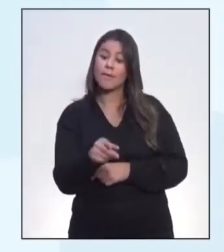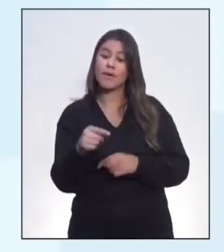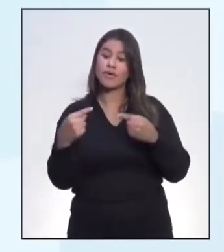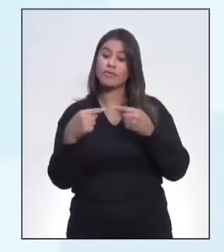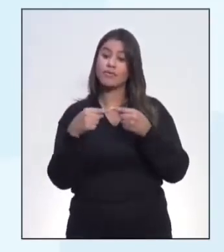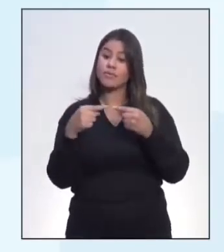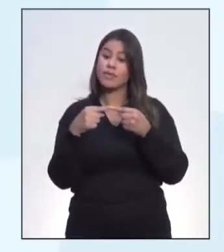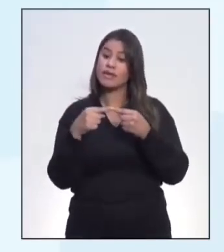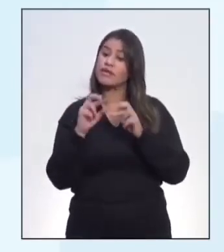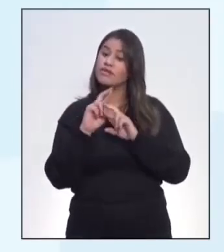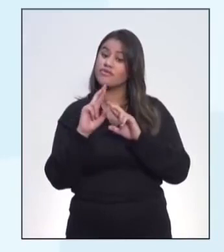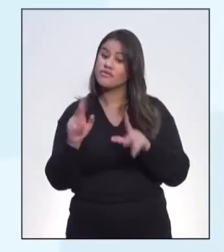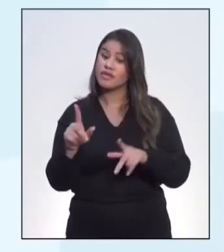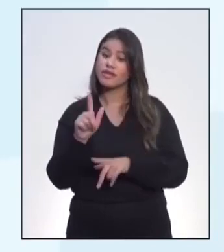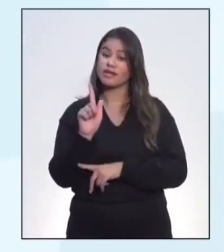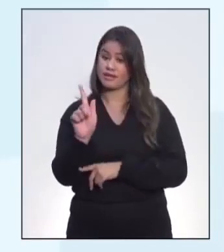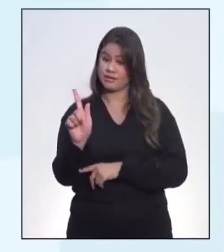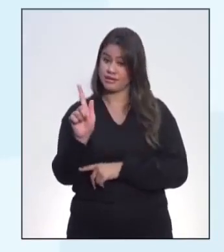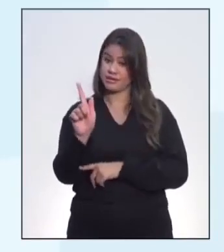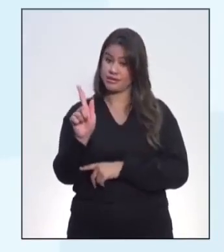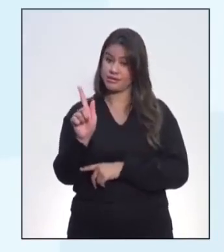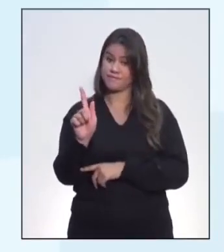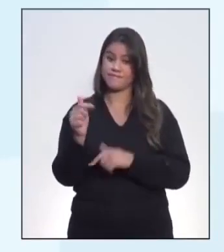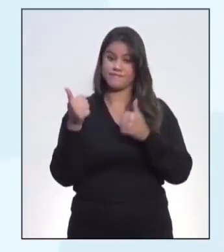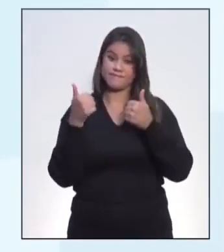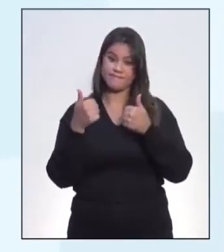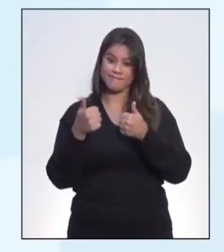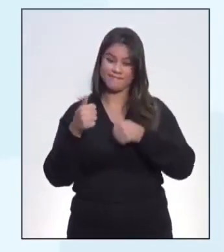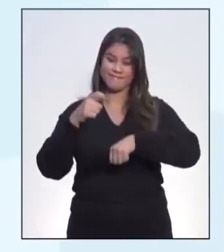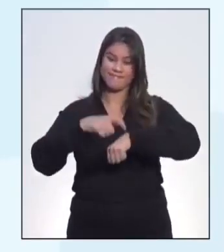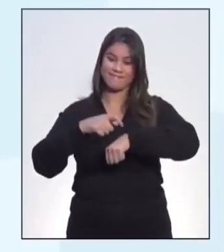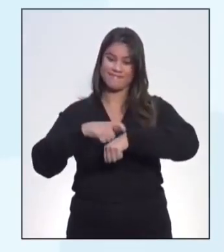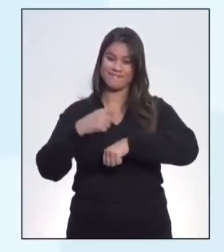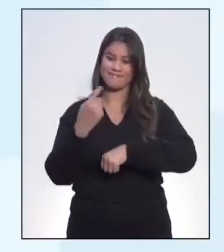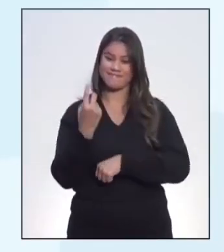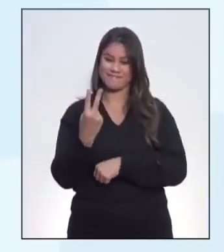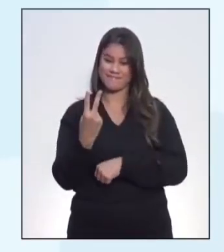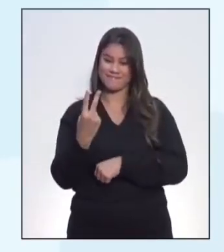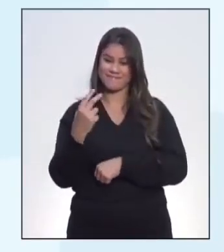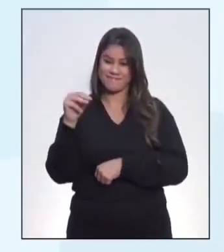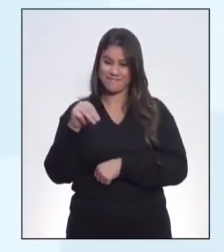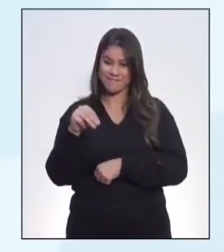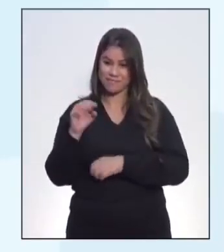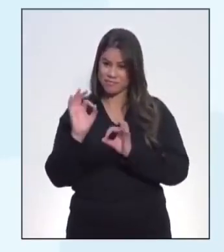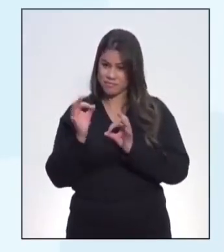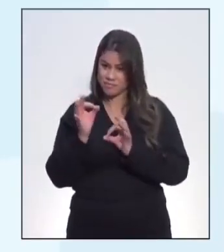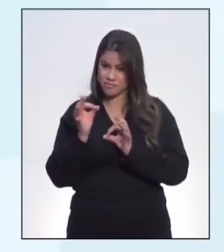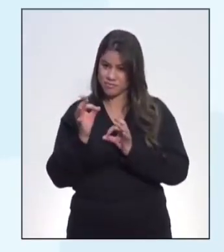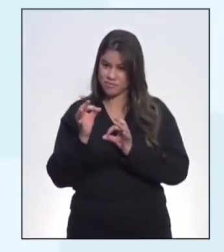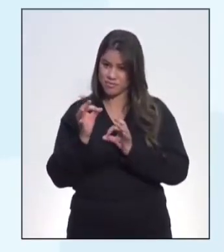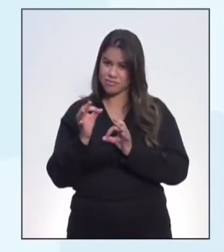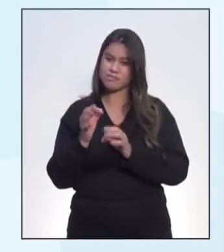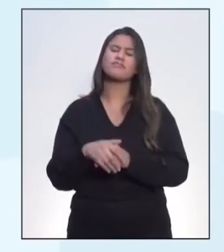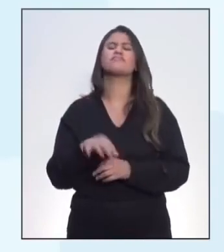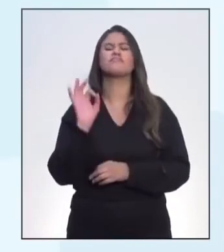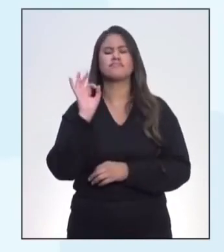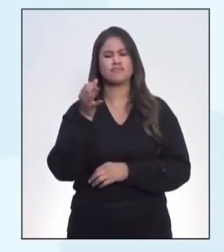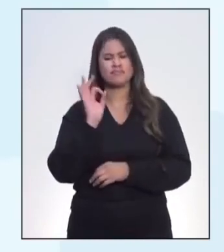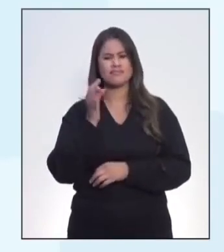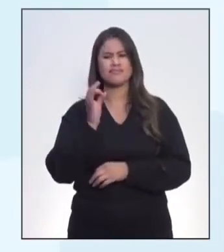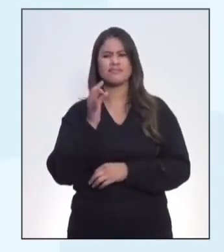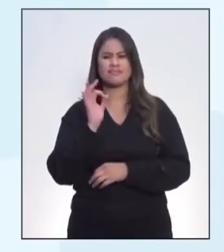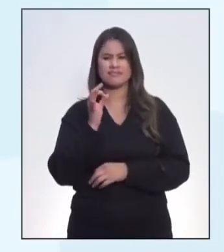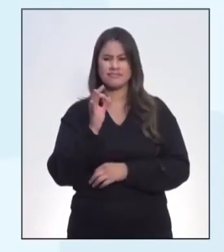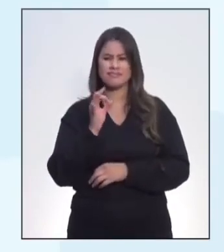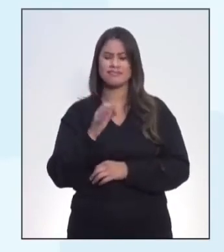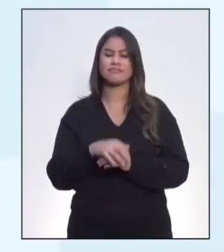em gramas. Tudo bem? Tudo bem. 2 minutinhos é suficiente, Alessandra? Eu acho que sim. Para eles